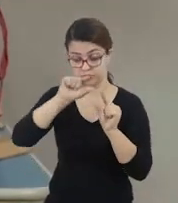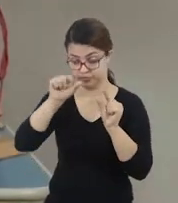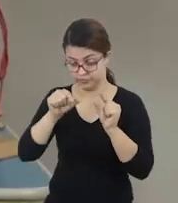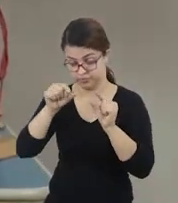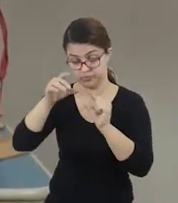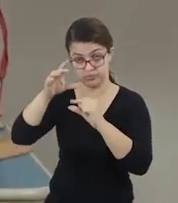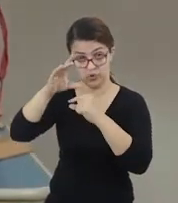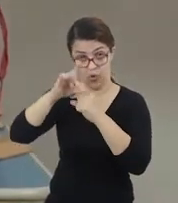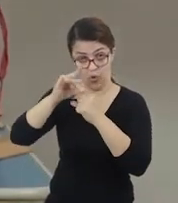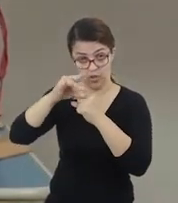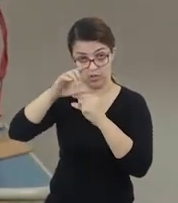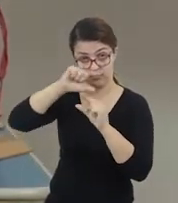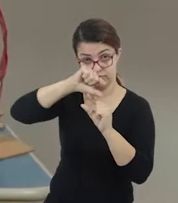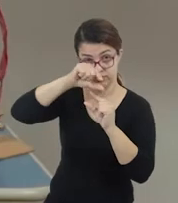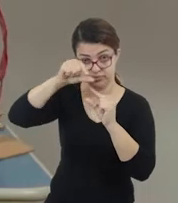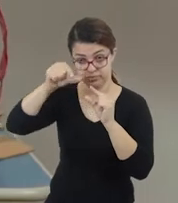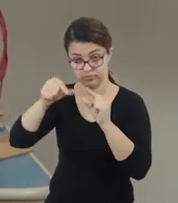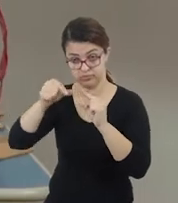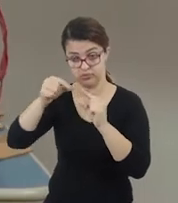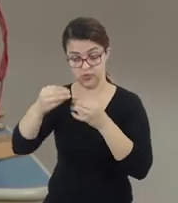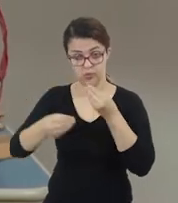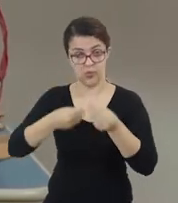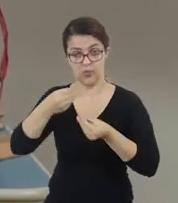fica, tá? Olha aí.